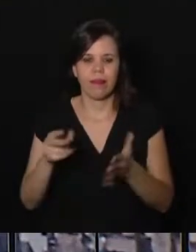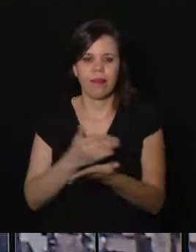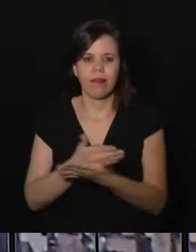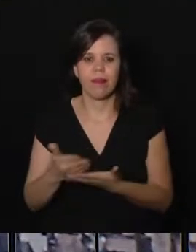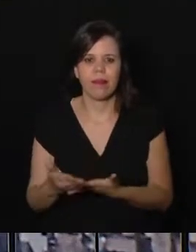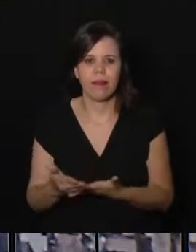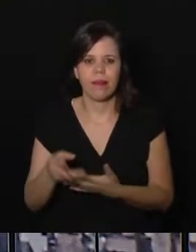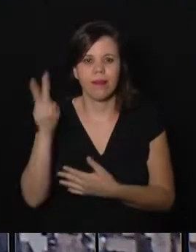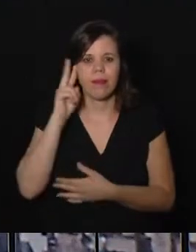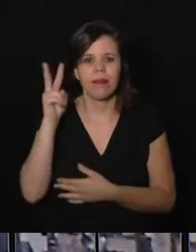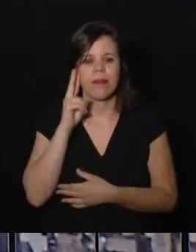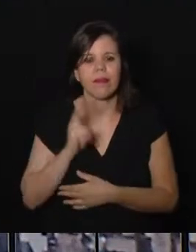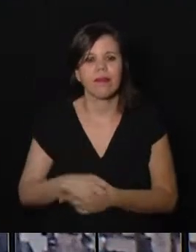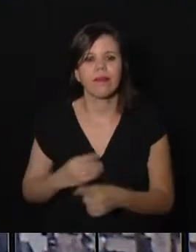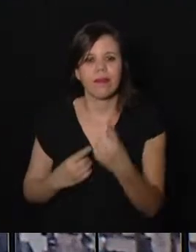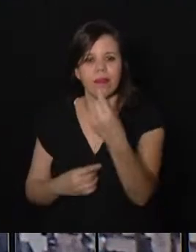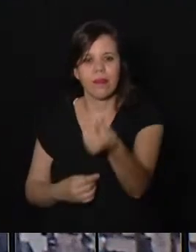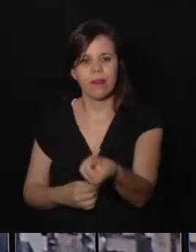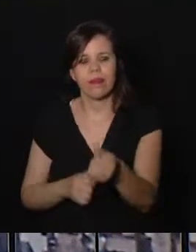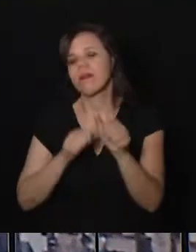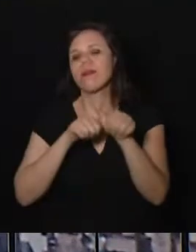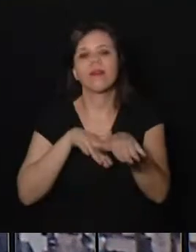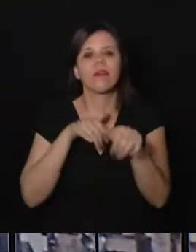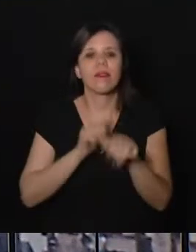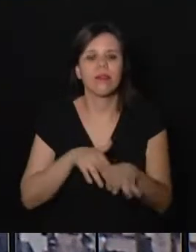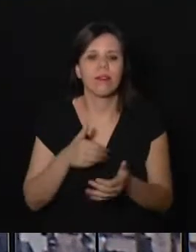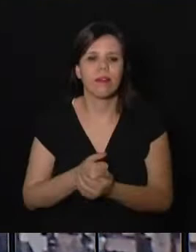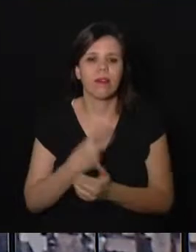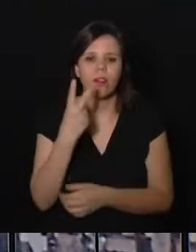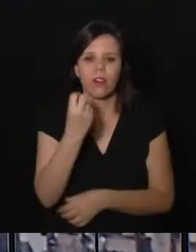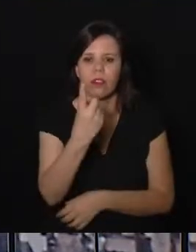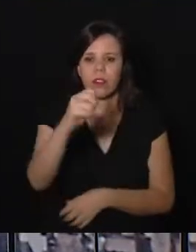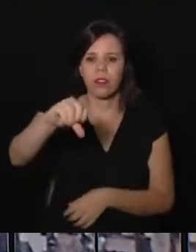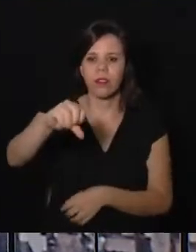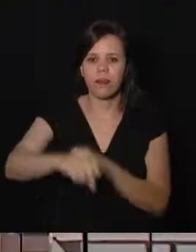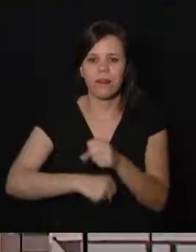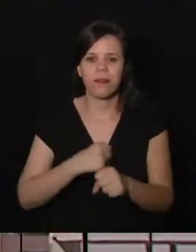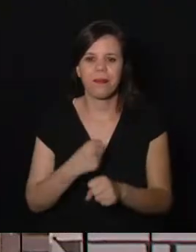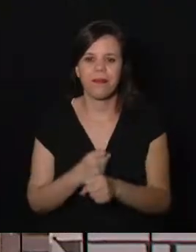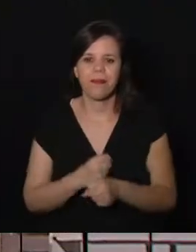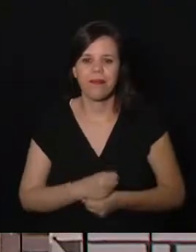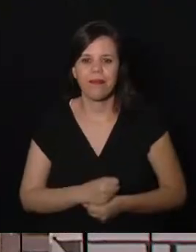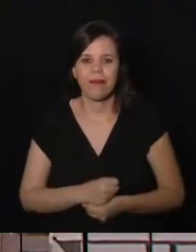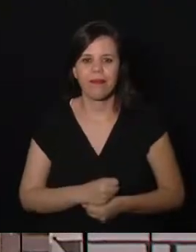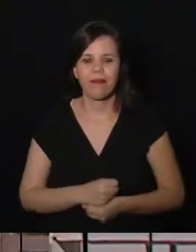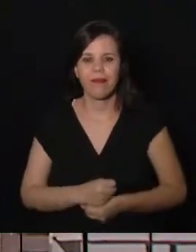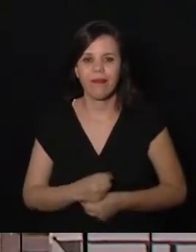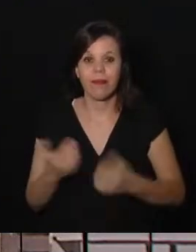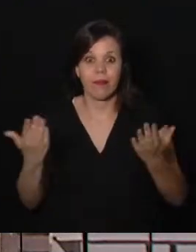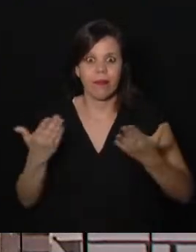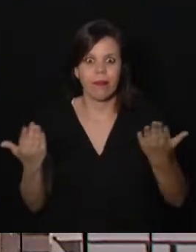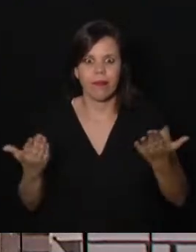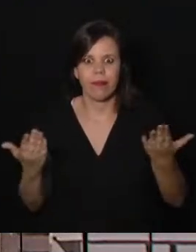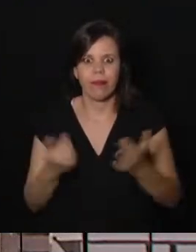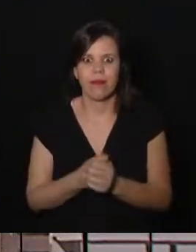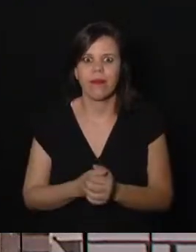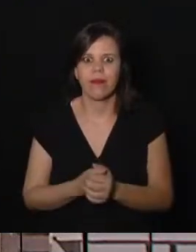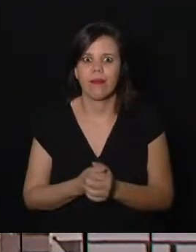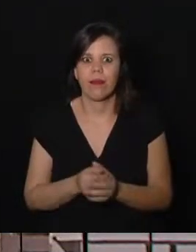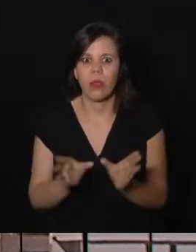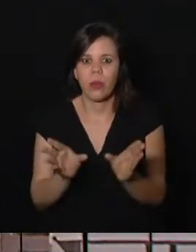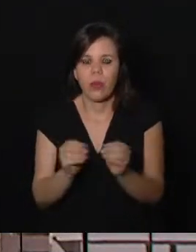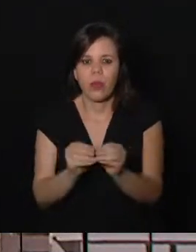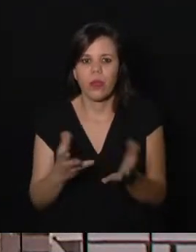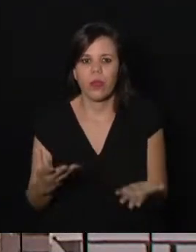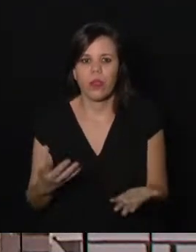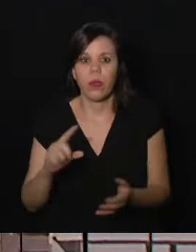começando, segunda-feira, dia 16 de setembro de 2019. Hoje uma edição mais curta porque